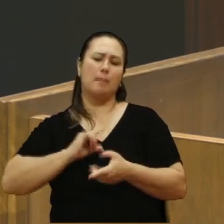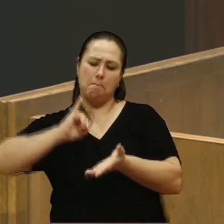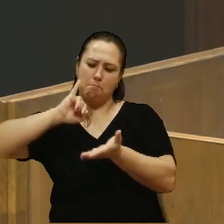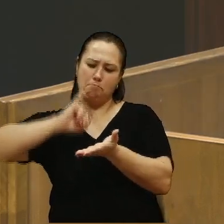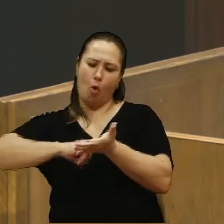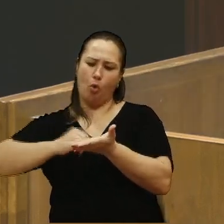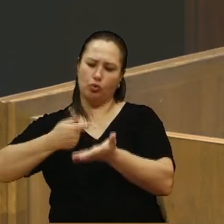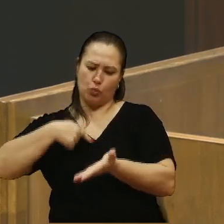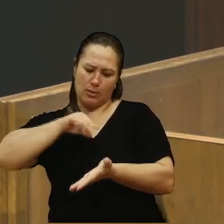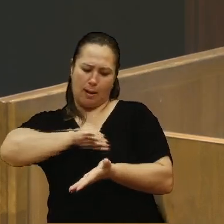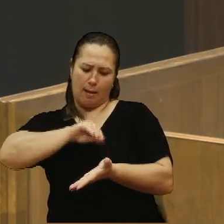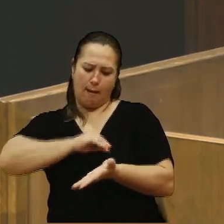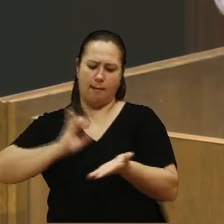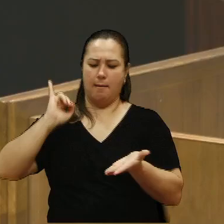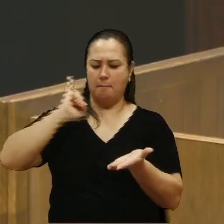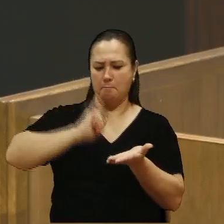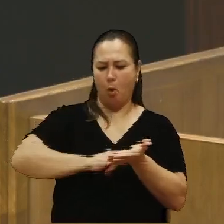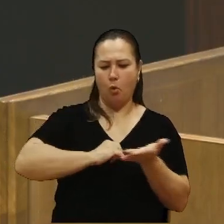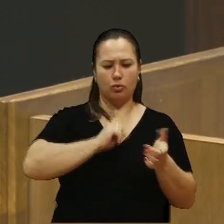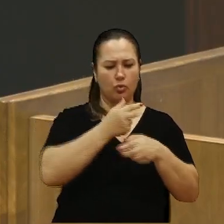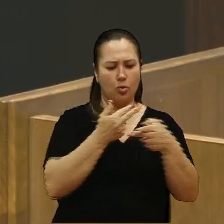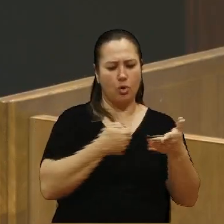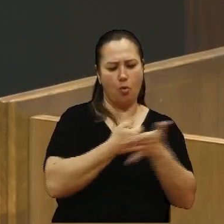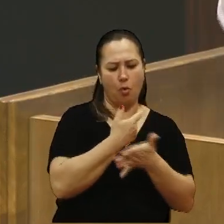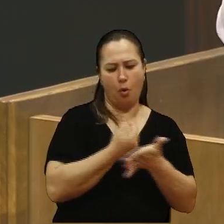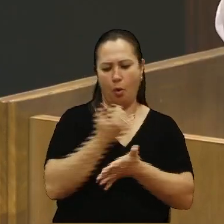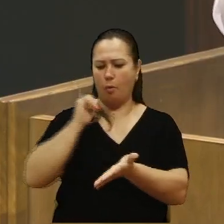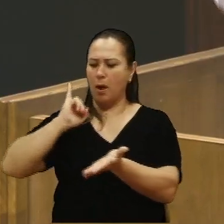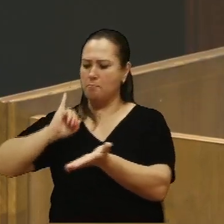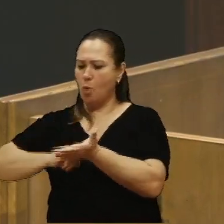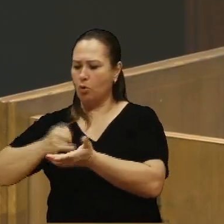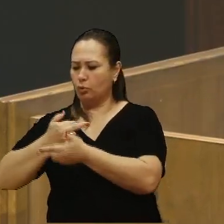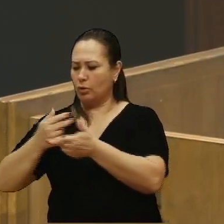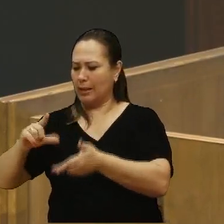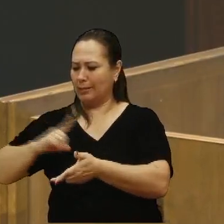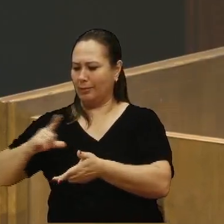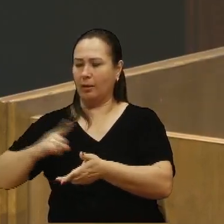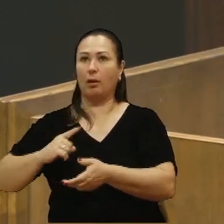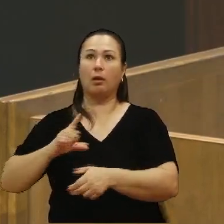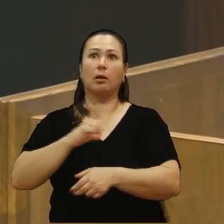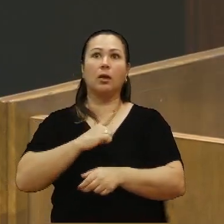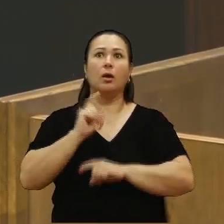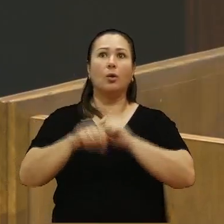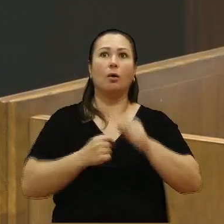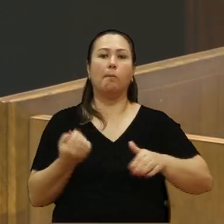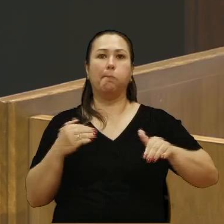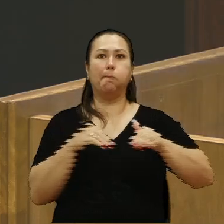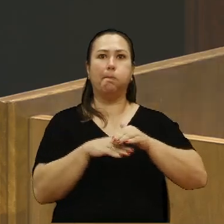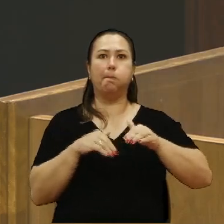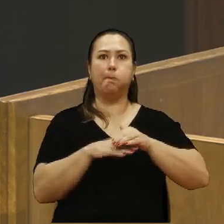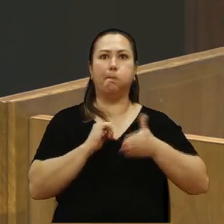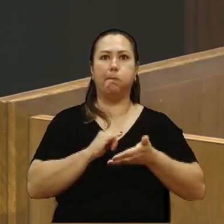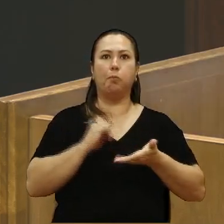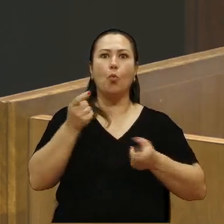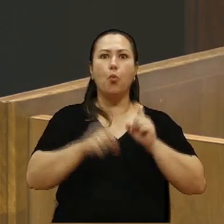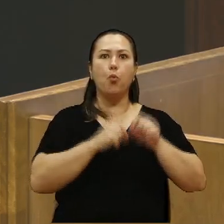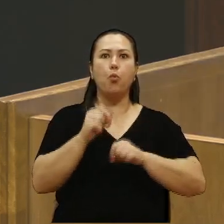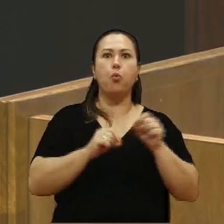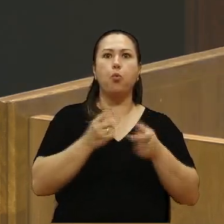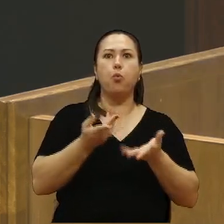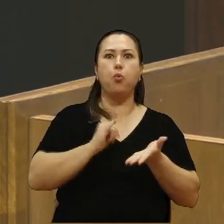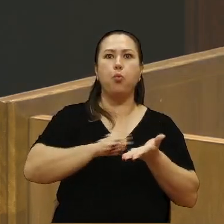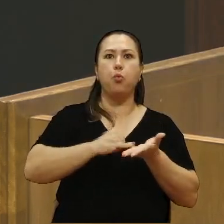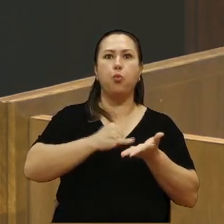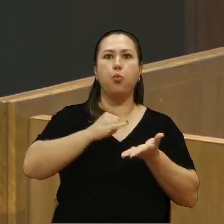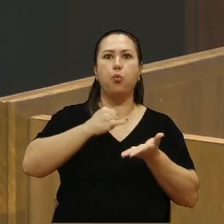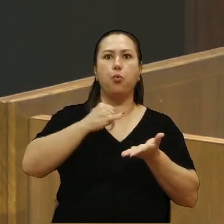você ganha, imposto sobre o que você compra, imposto sobre o que você tem. Nós temos um acúmulo de carga tributária. Então o Partido Liberal